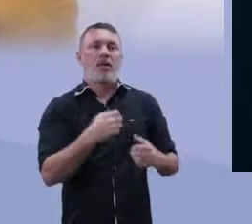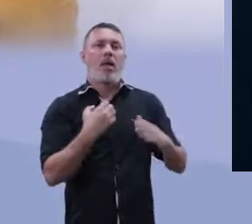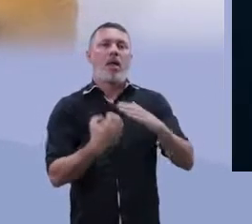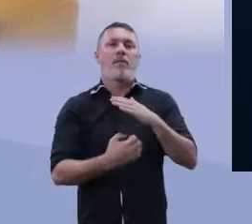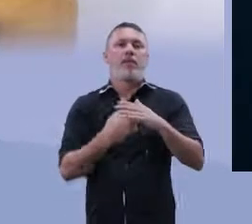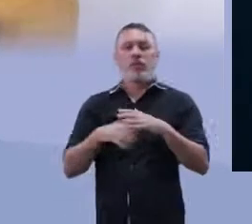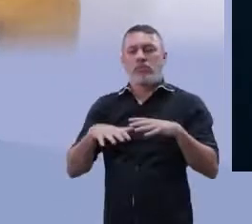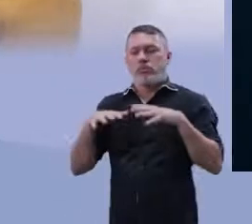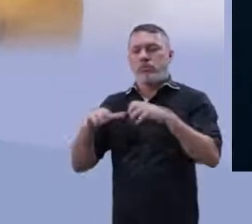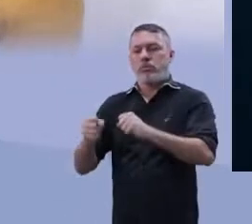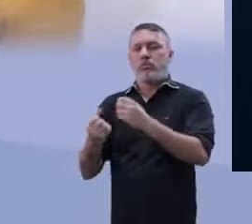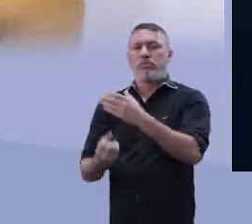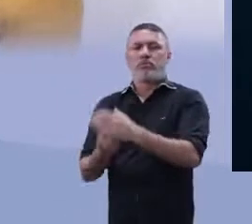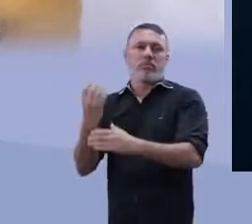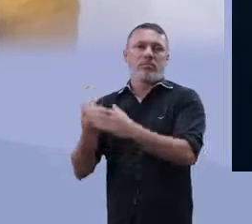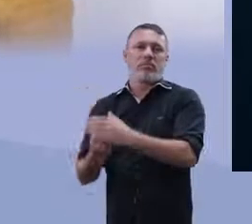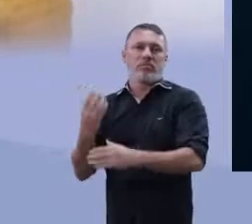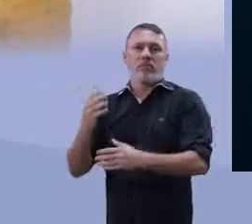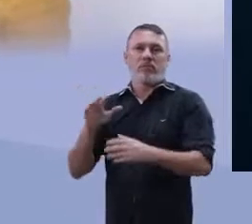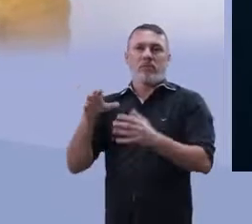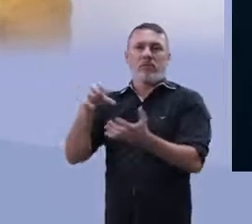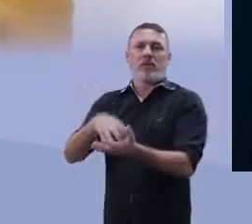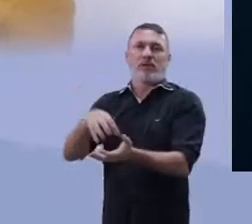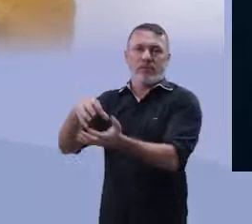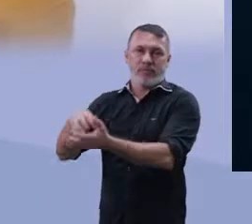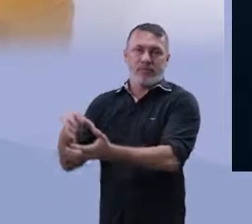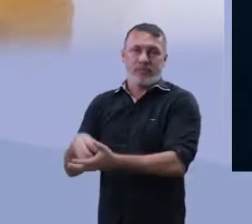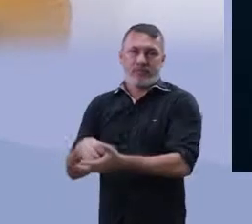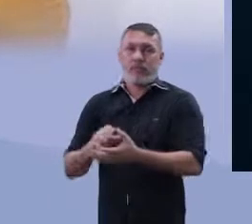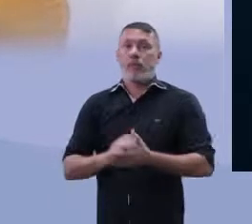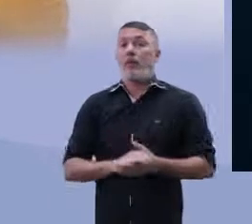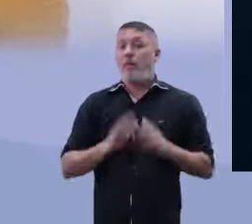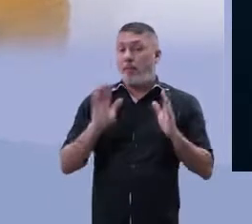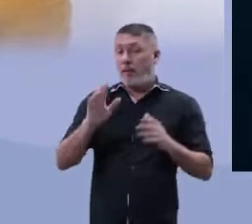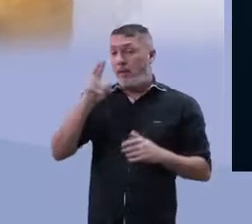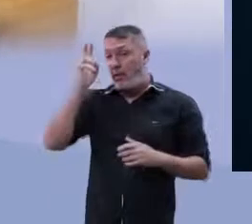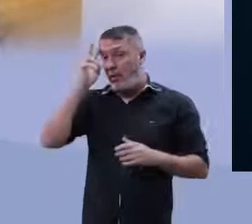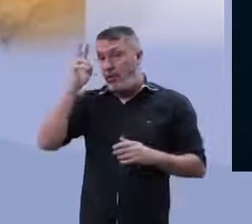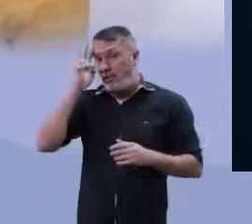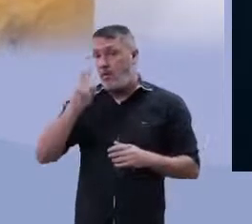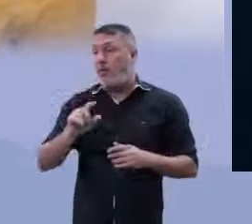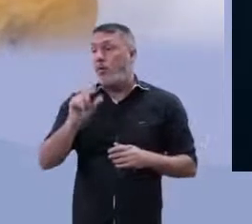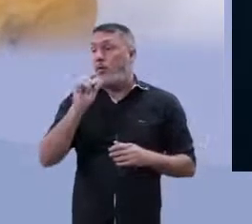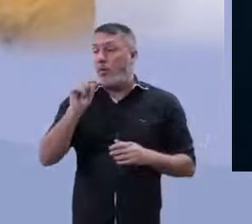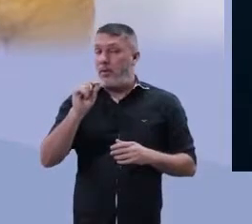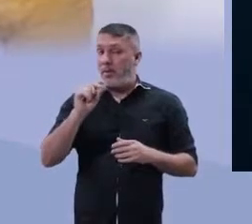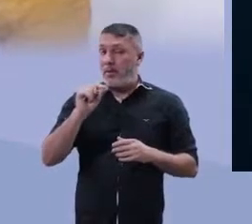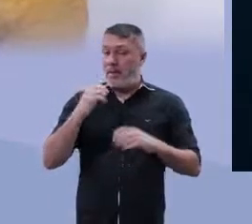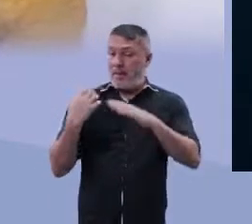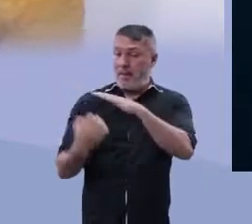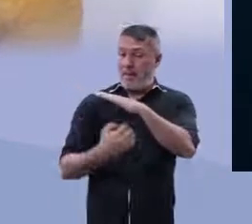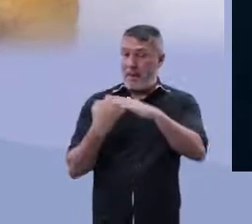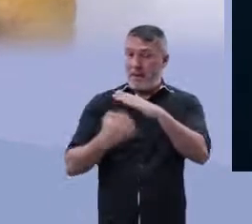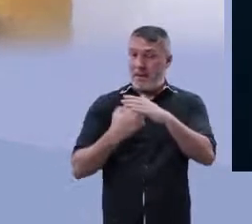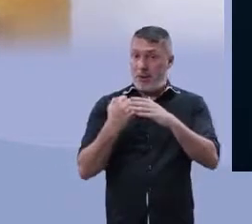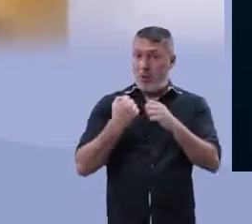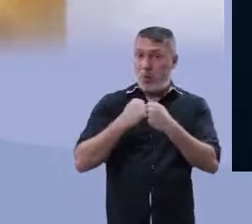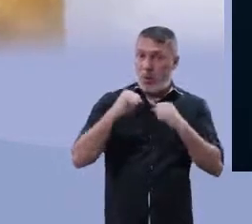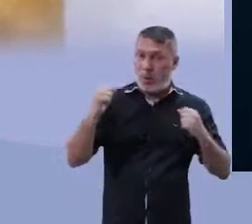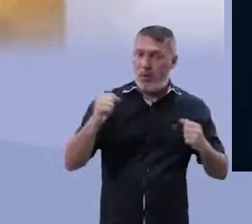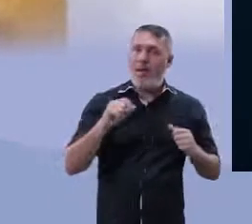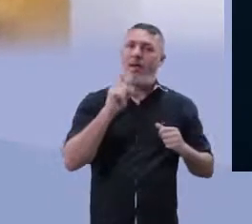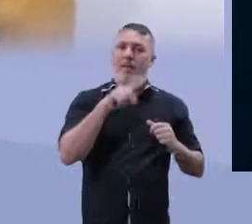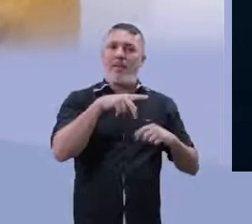essas empresas. Só relembrando, né, todas essas empresas advindo de nações desenvolvidas. Um